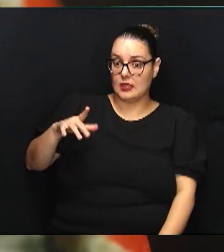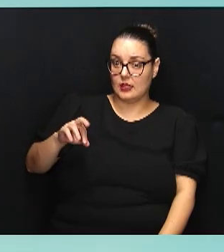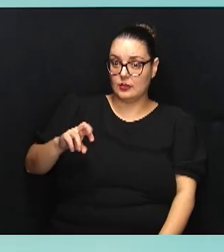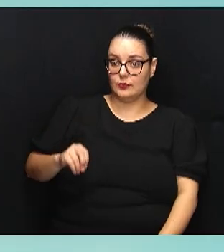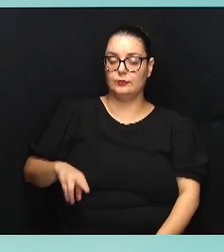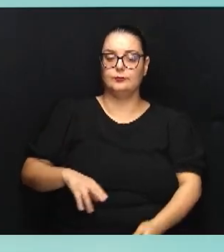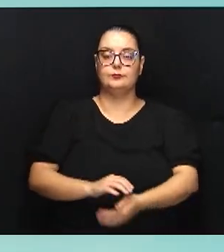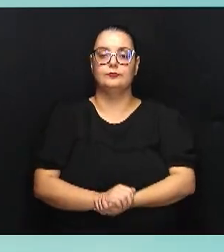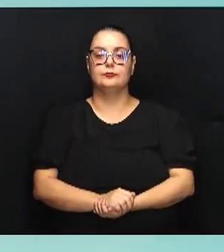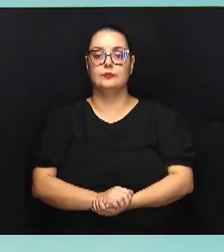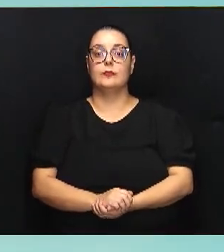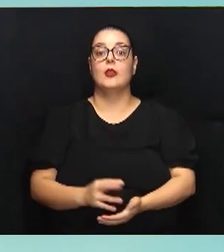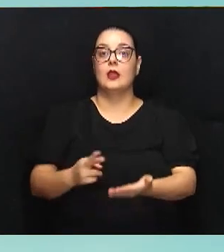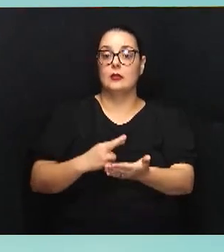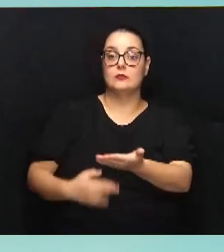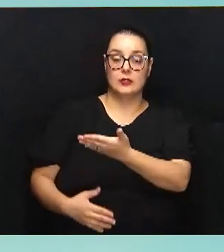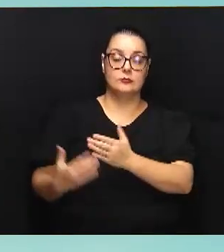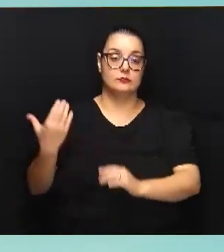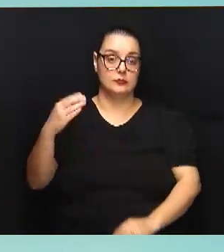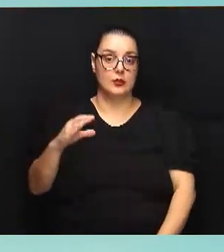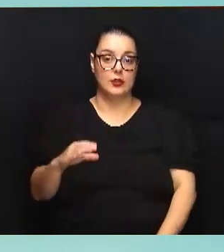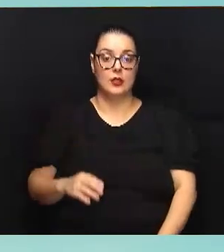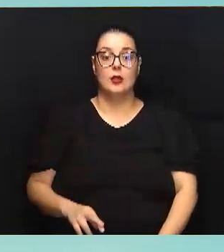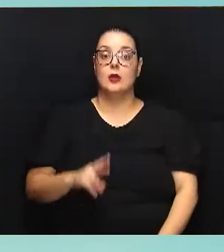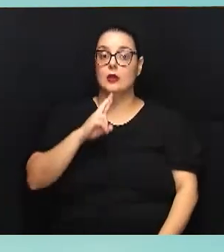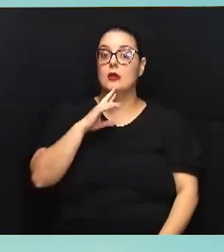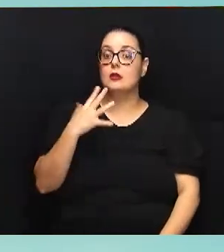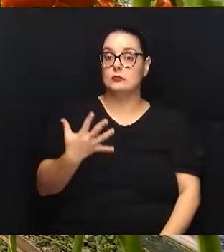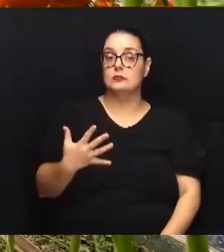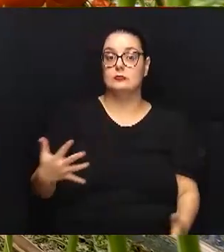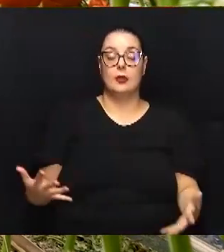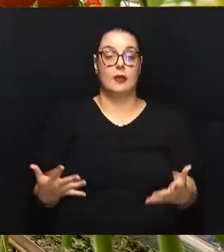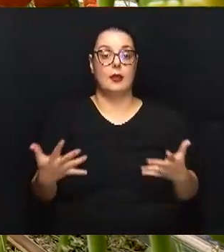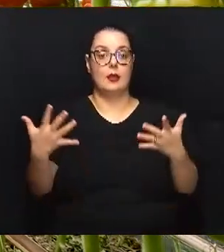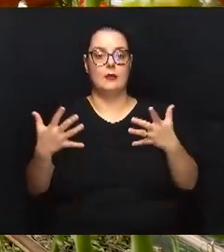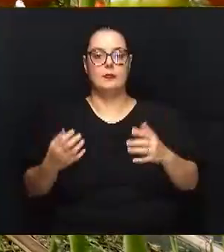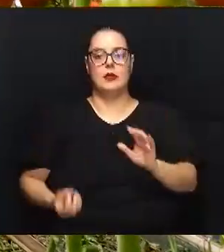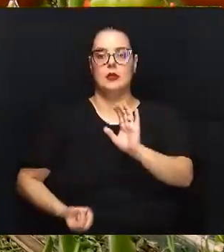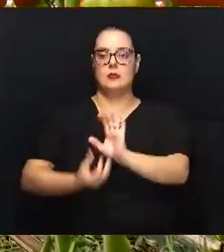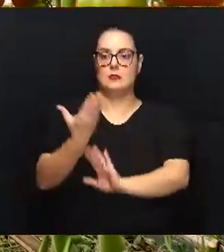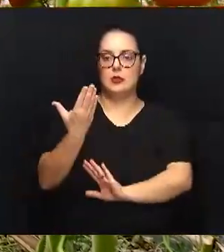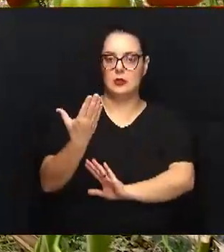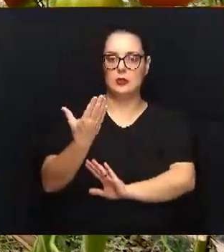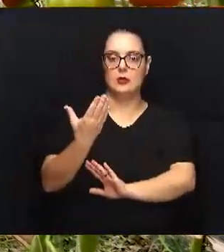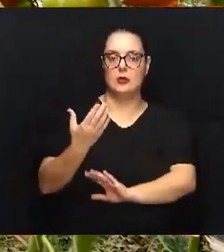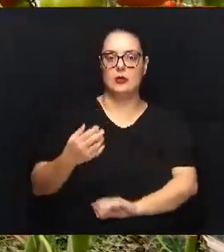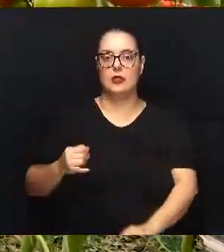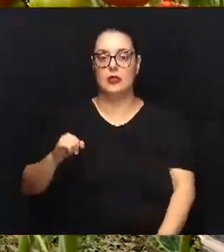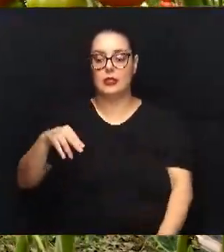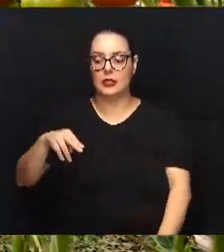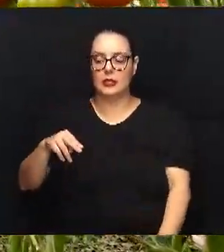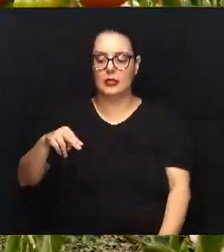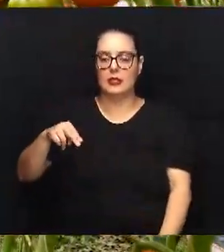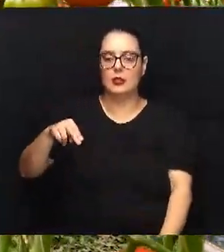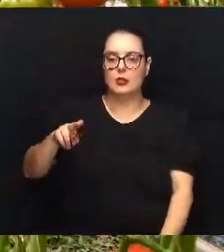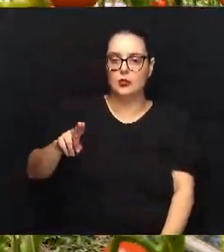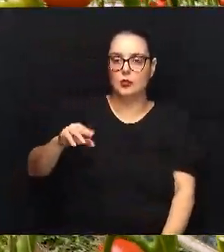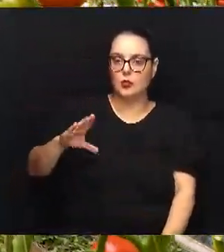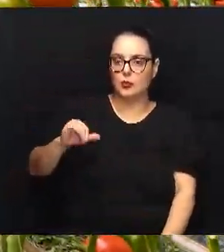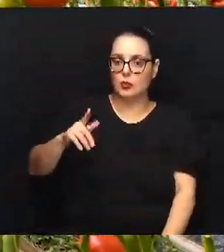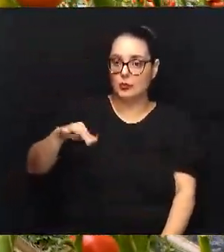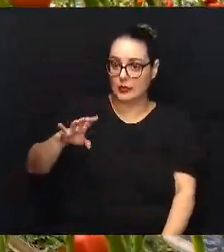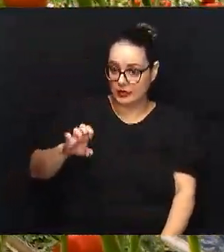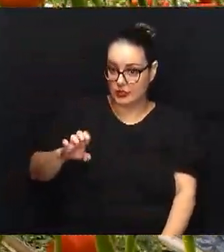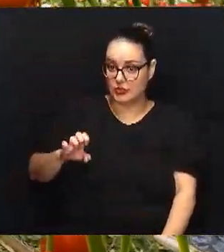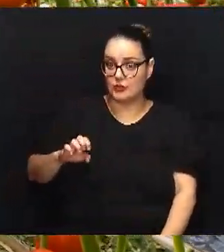solanacerum. A pesquisa divulgada na revista Microorganisms indica resultados animadores para a criação de um